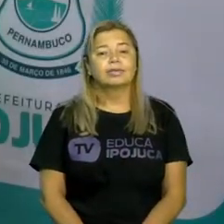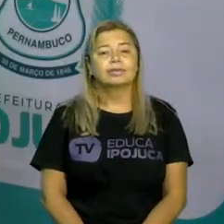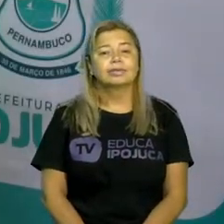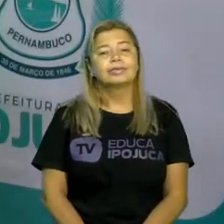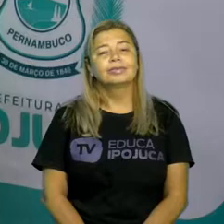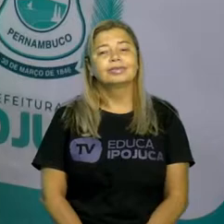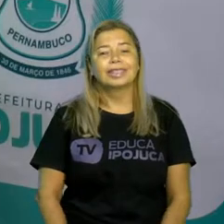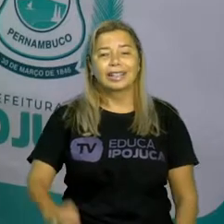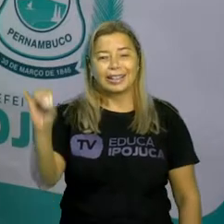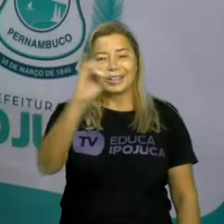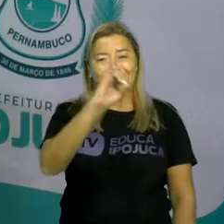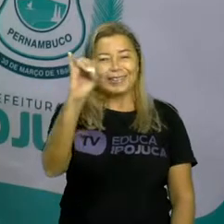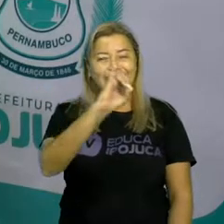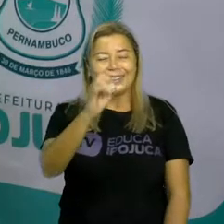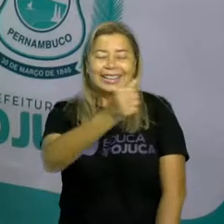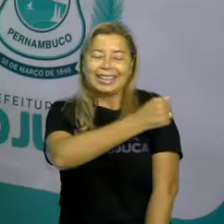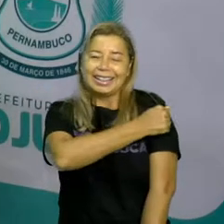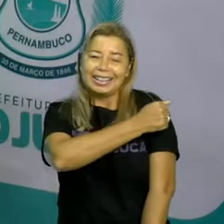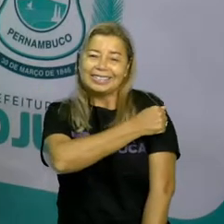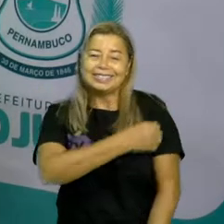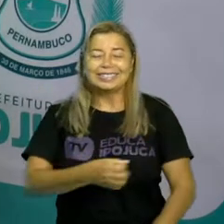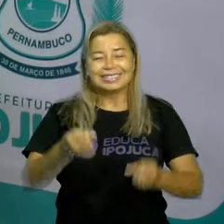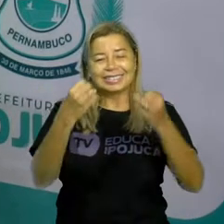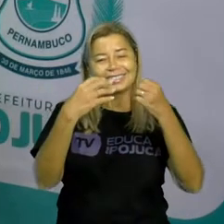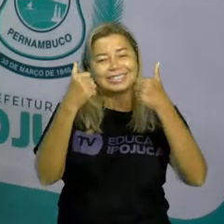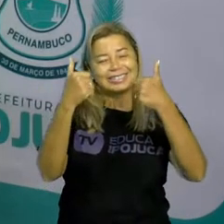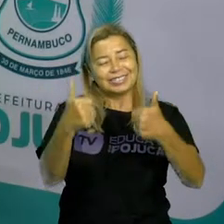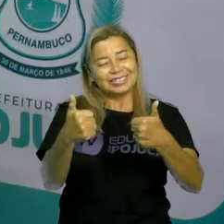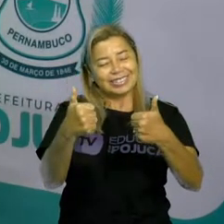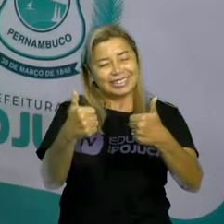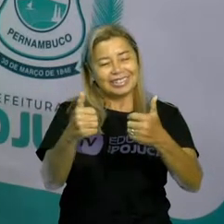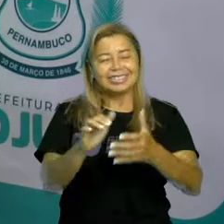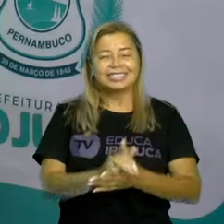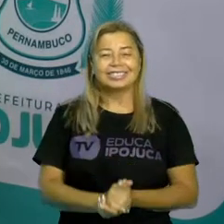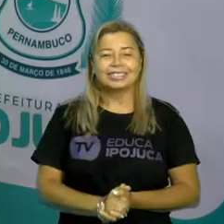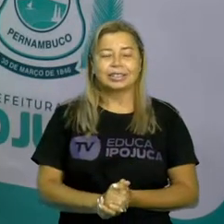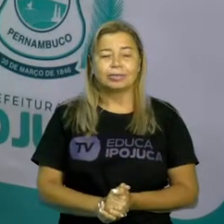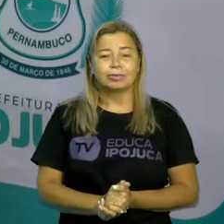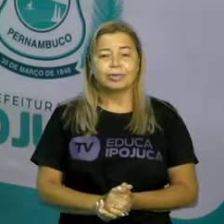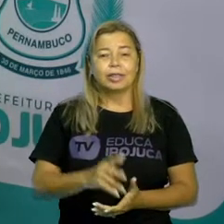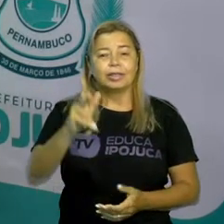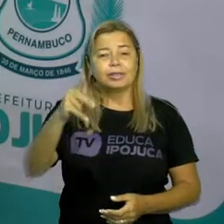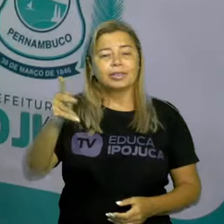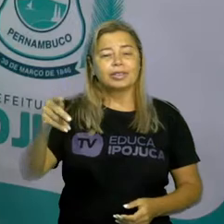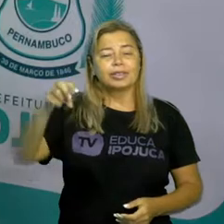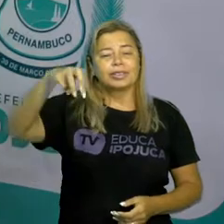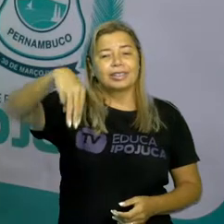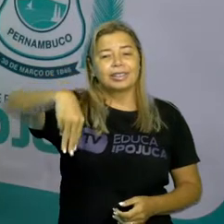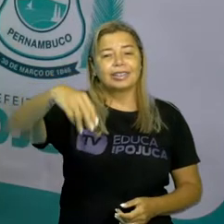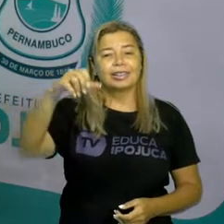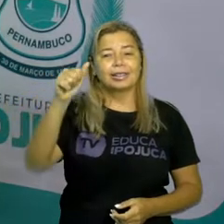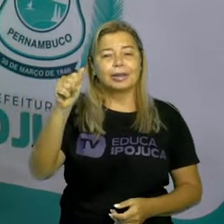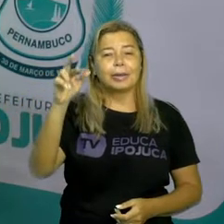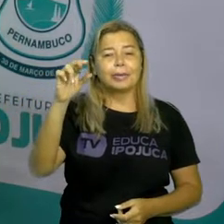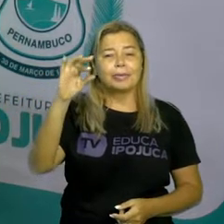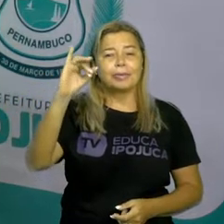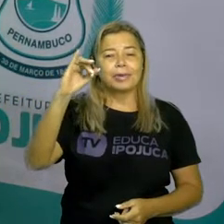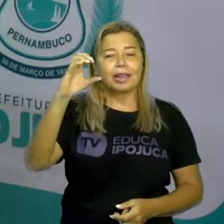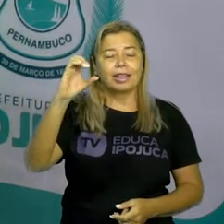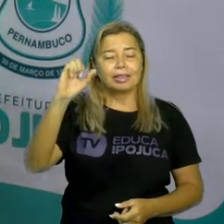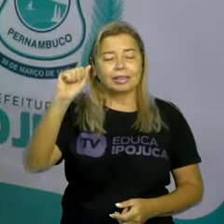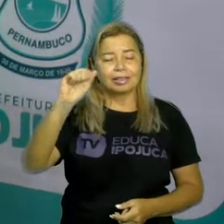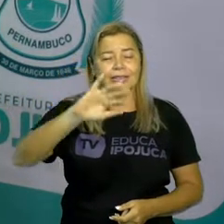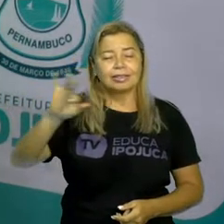Olá estudante como vocês estão tudo bem com vocês Sou professora Márcia Fermino da rede